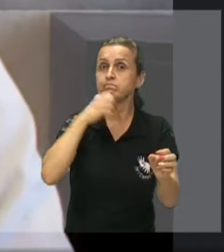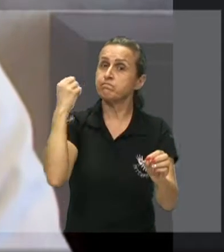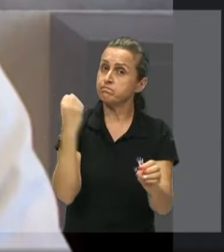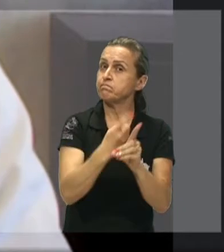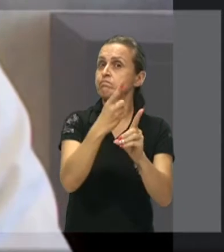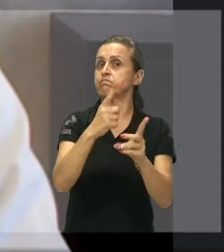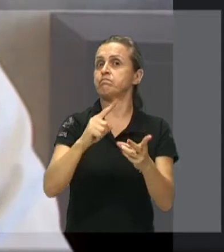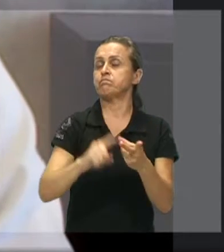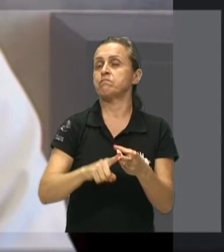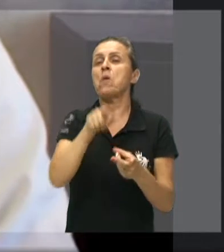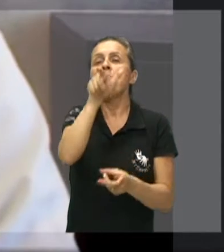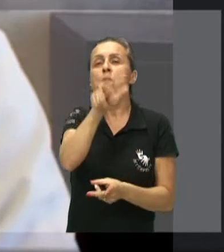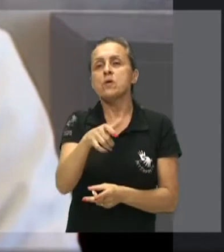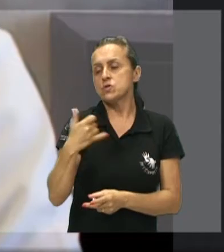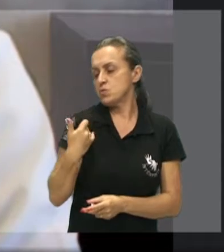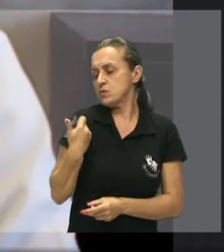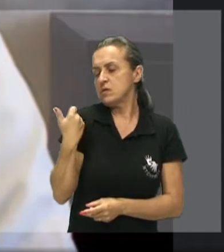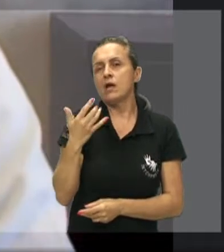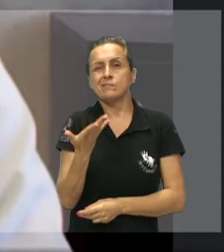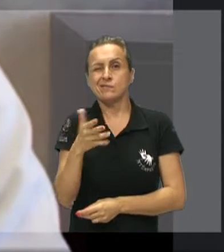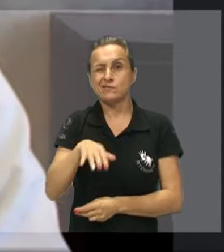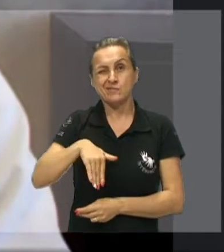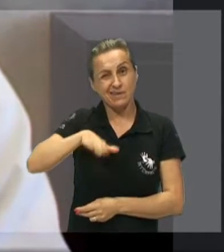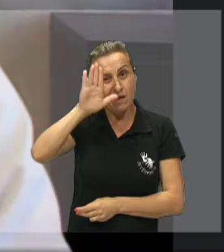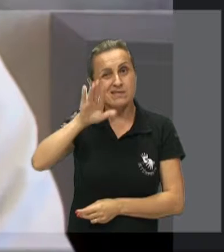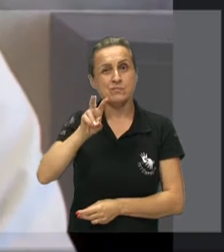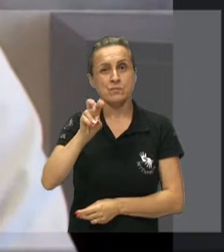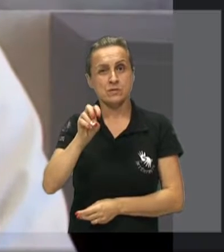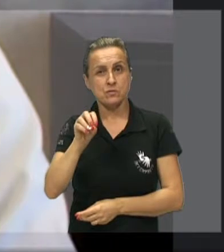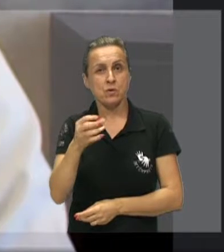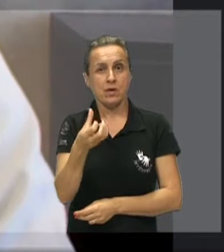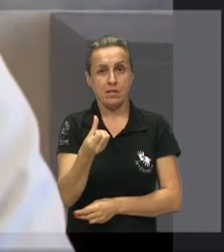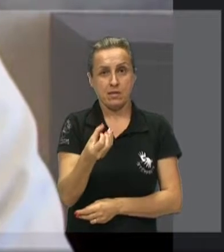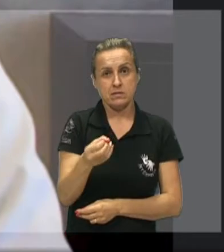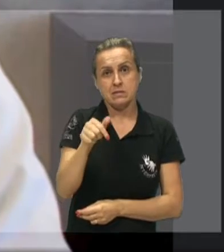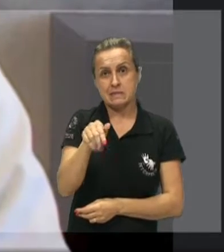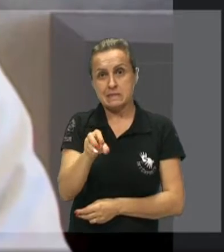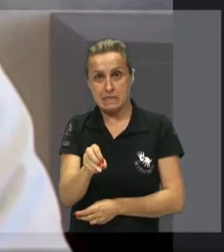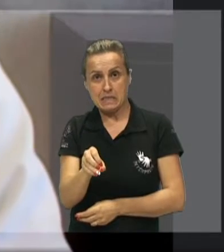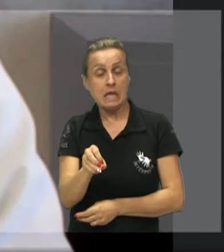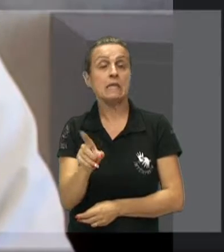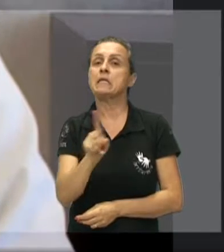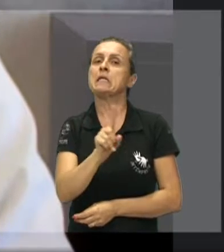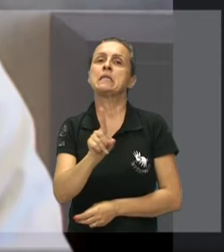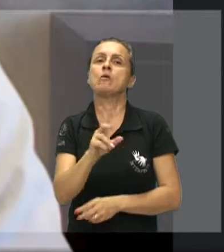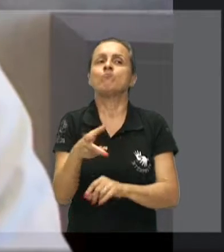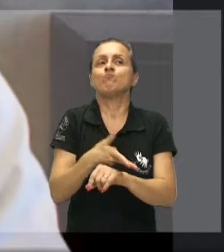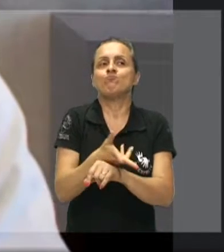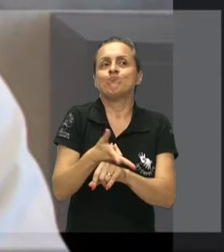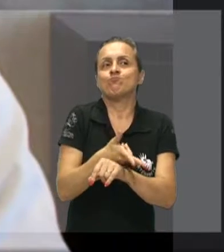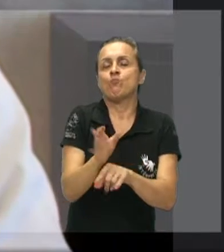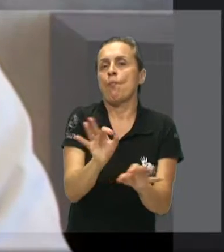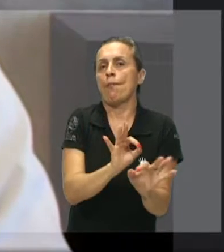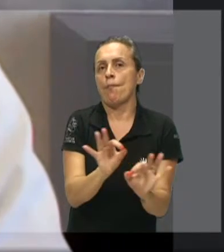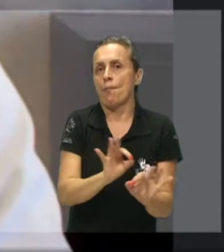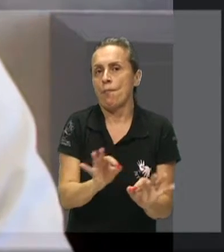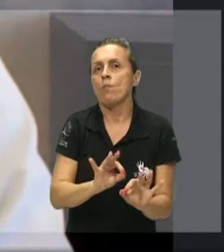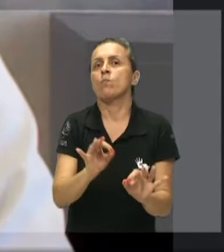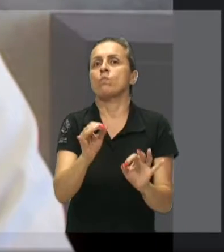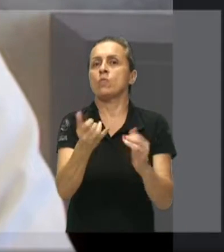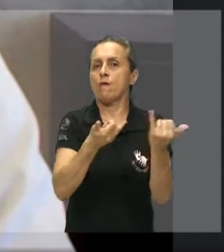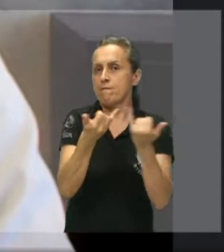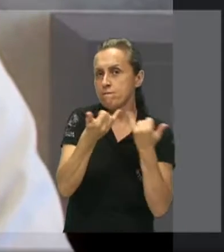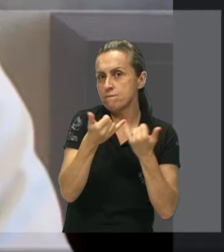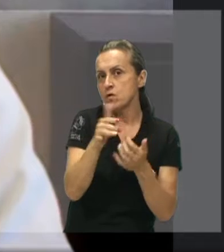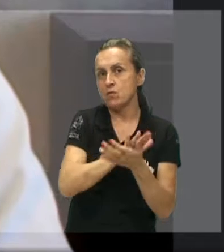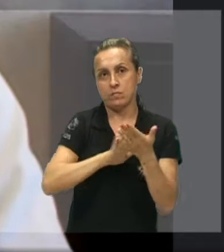etária, digamos, acima de 50, 60, 70 anos de idade, eles não procuraram por recomendação da saúde, da Secretaria